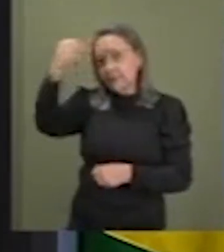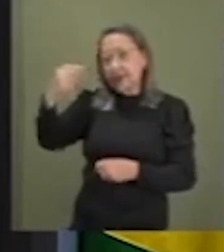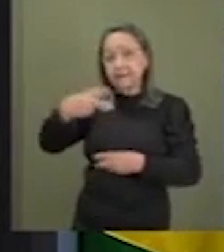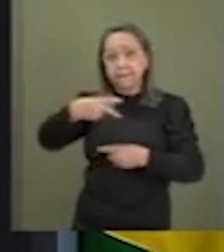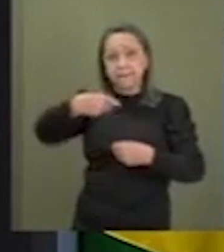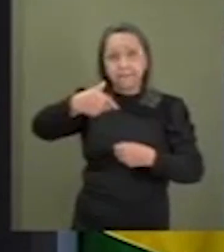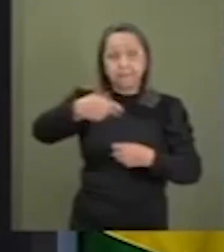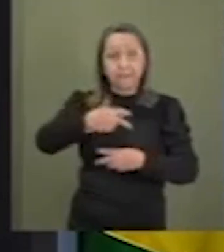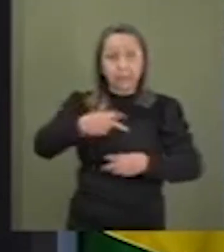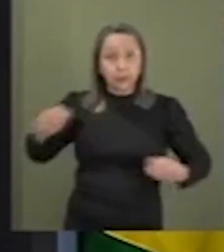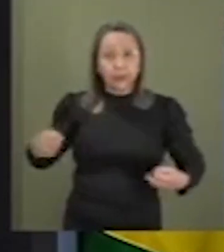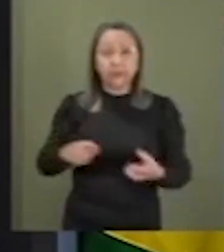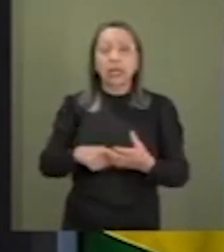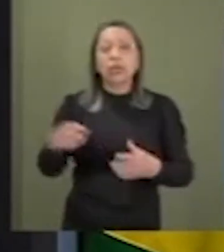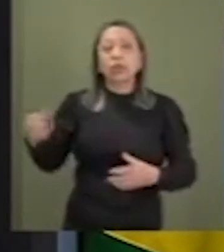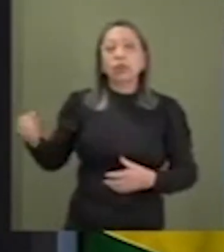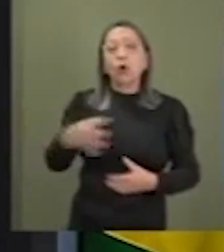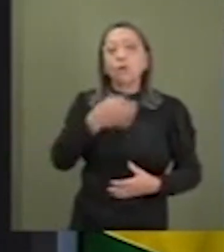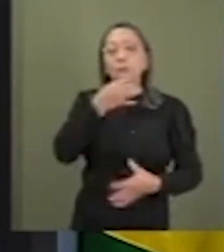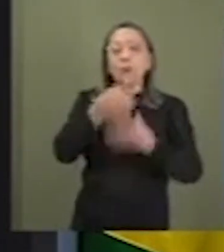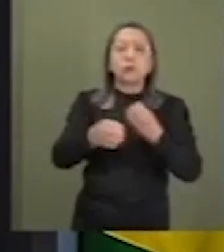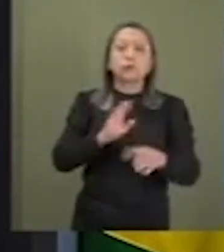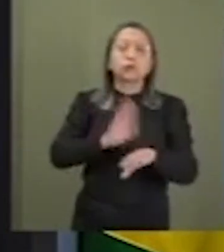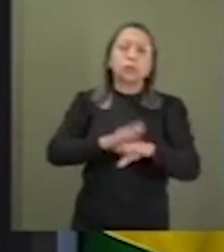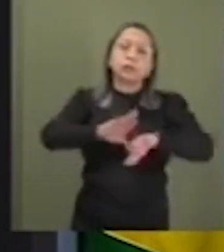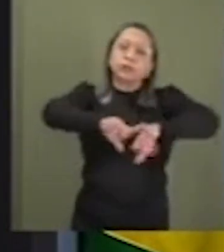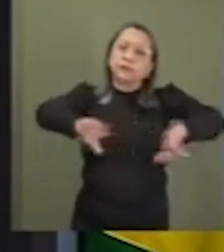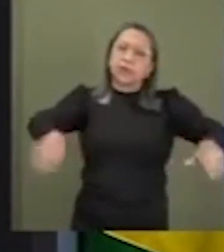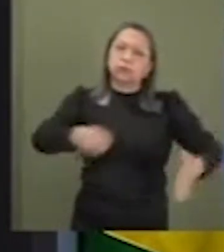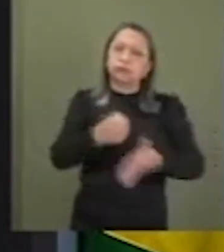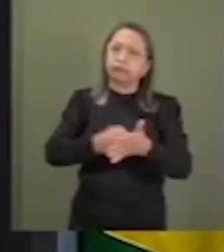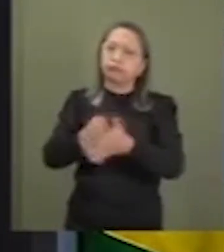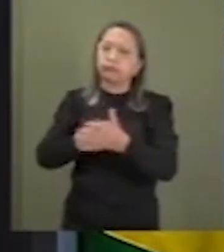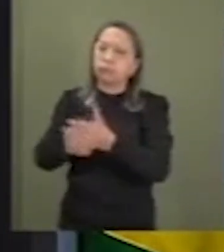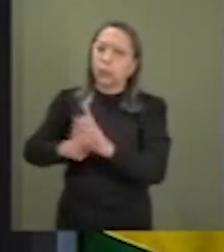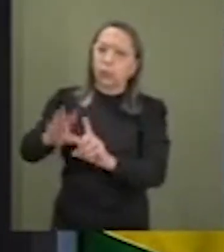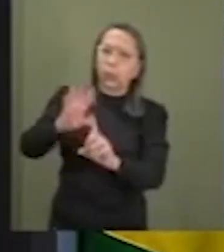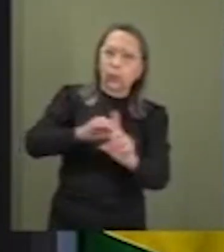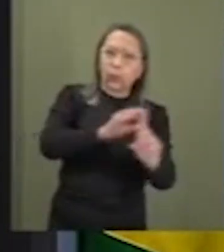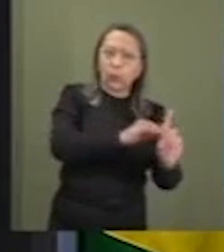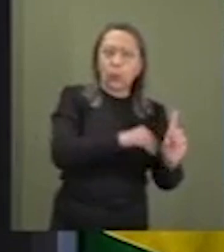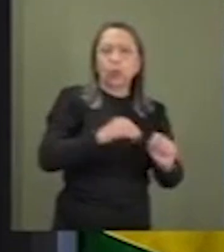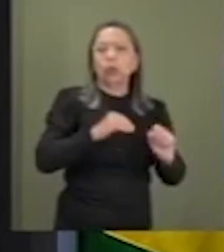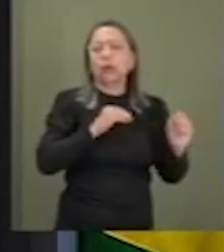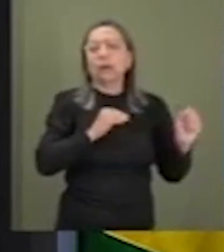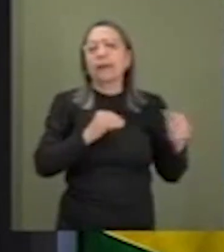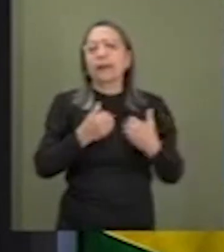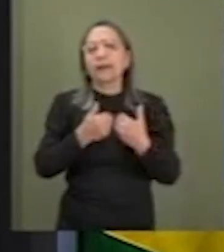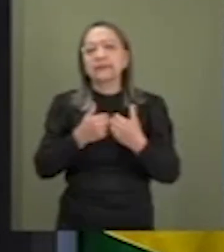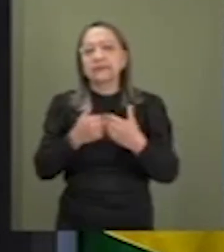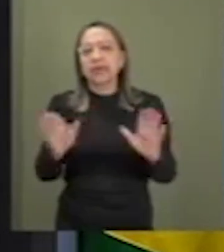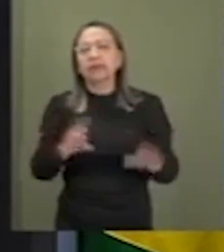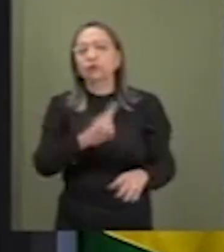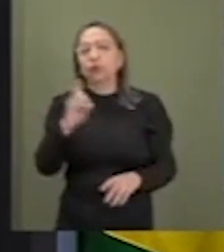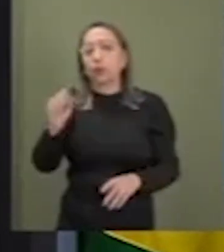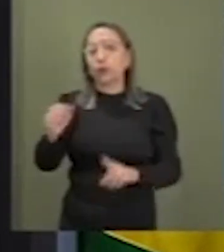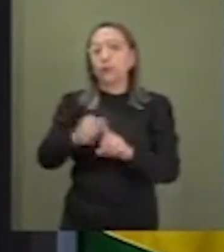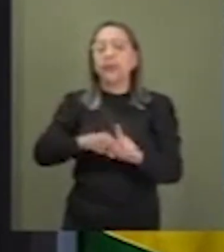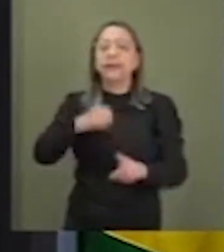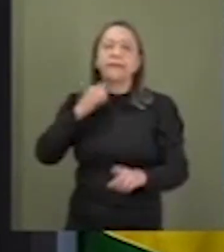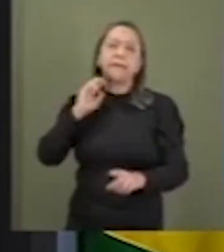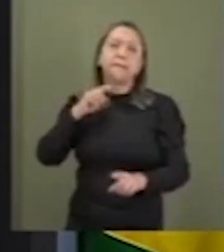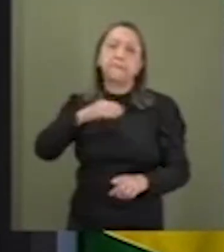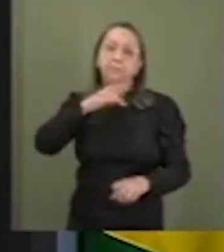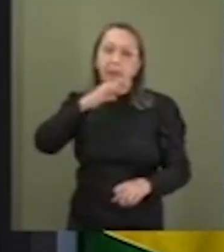Petrobras. Novo posicionamento sobre diversidade e combate ao assédio e discriminação, lançado em 8 de março.